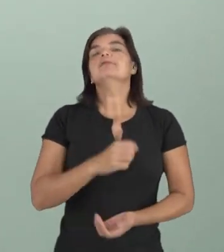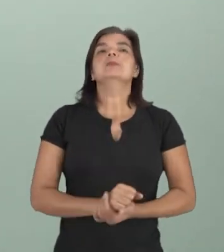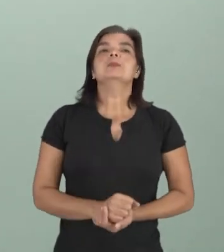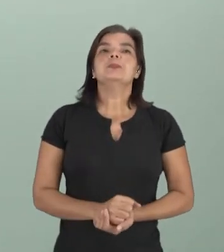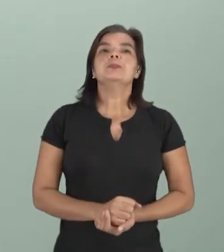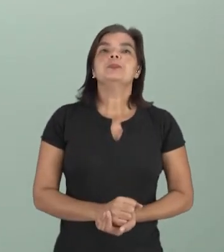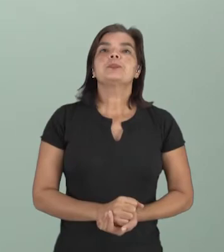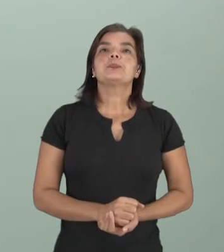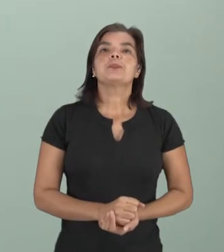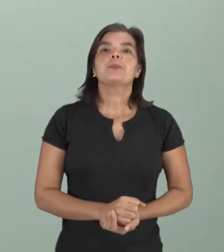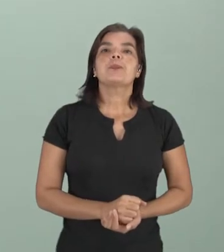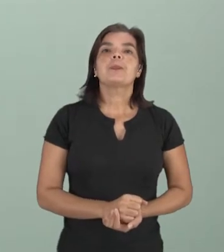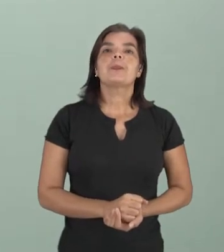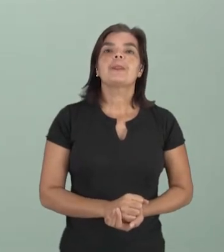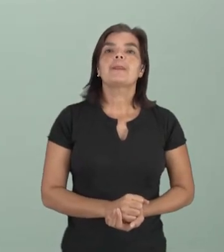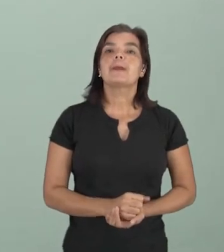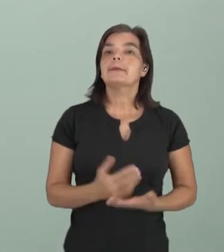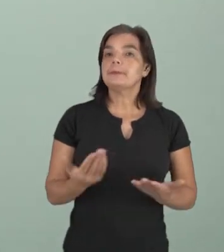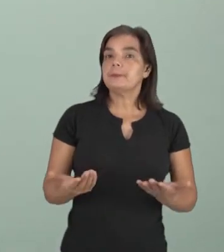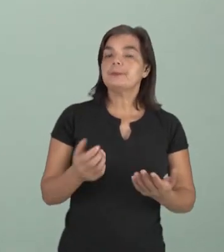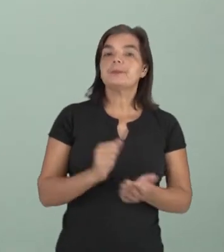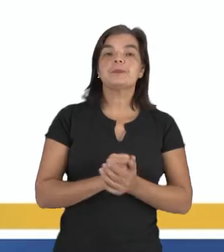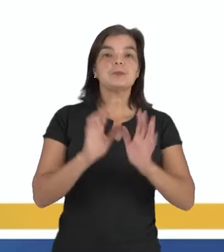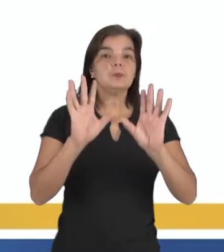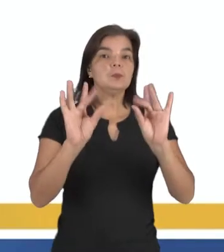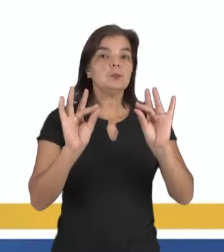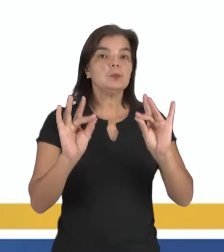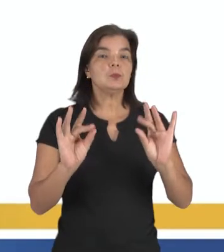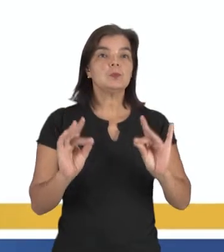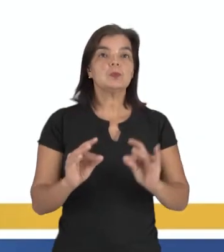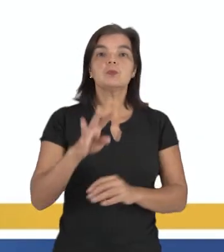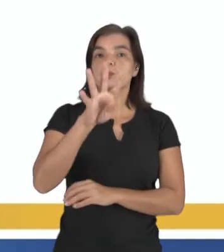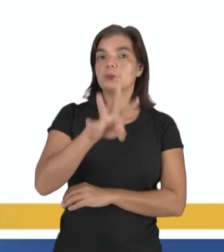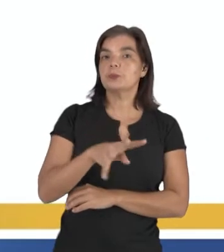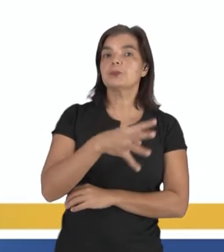sensorial. Então, aqui com mais detalhes, né,